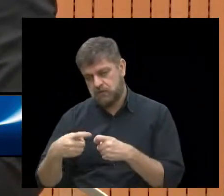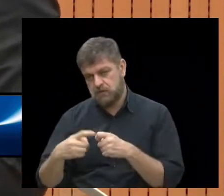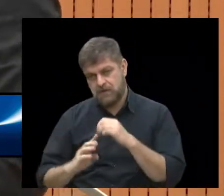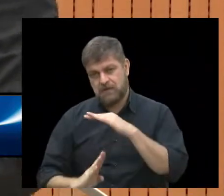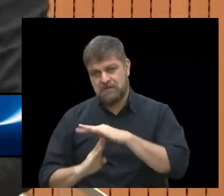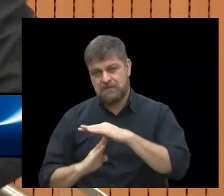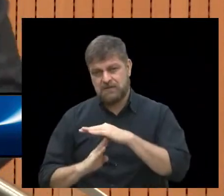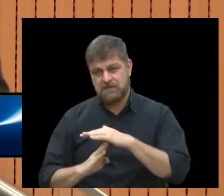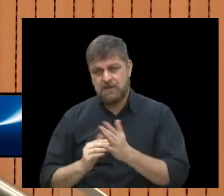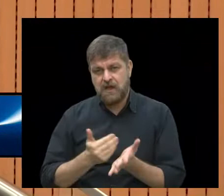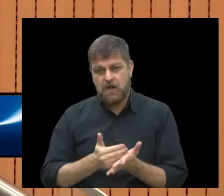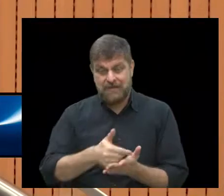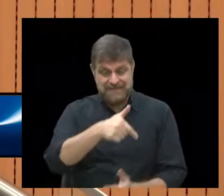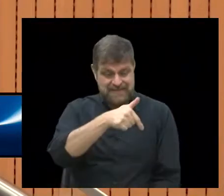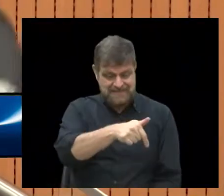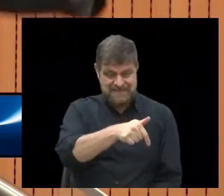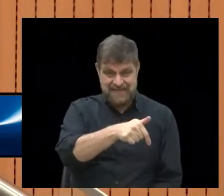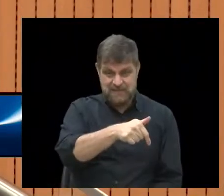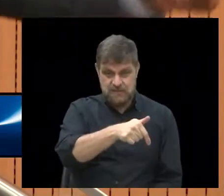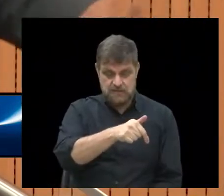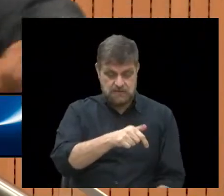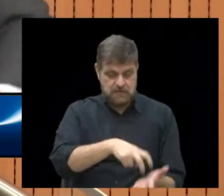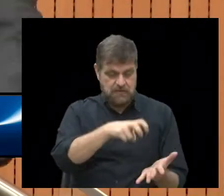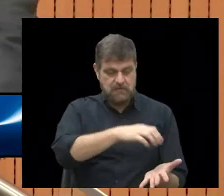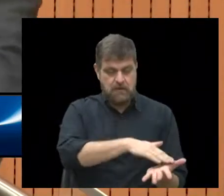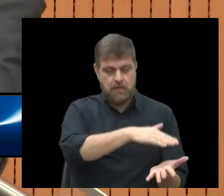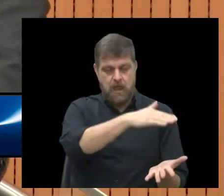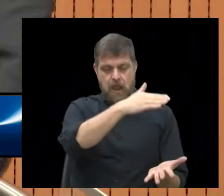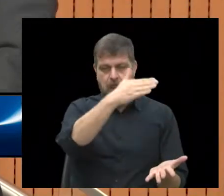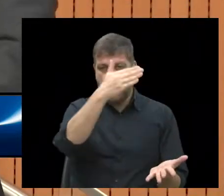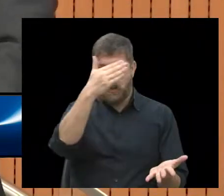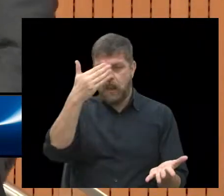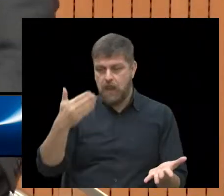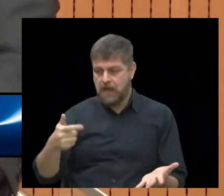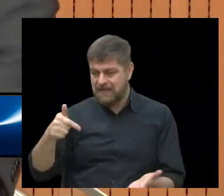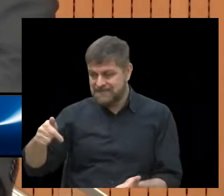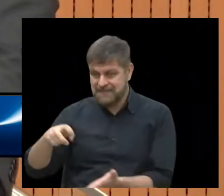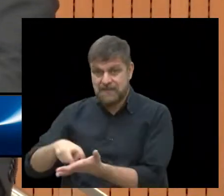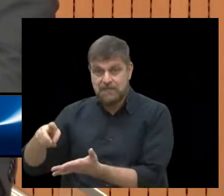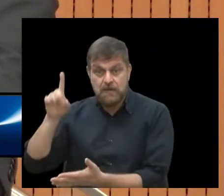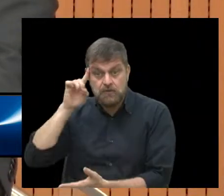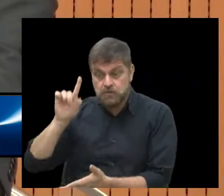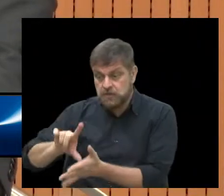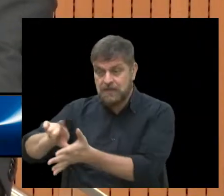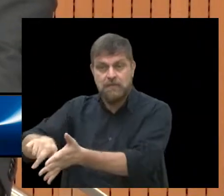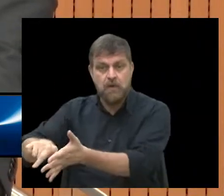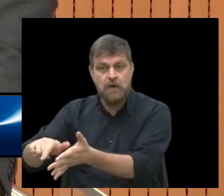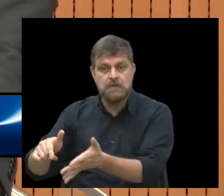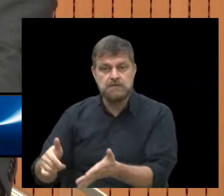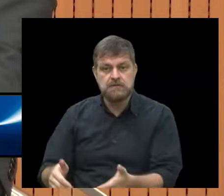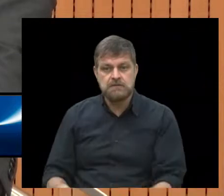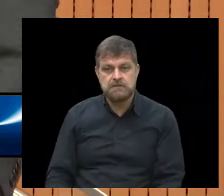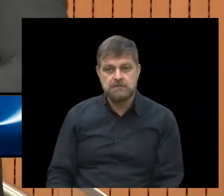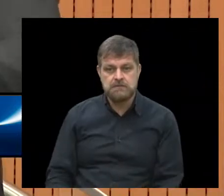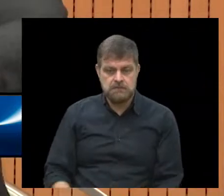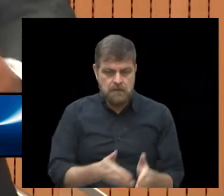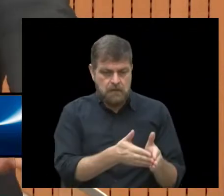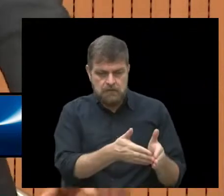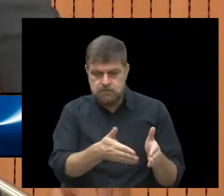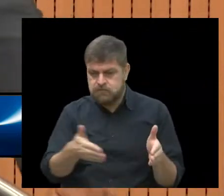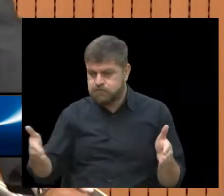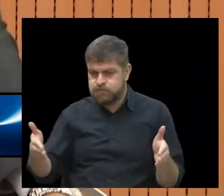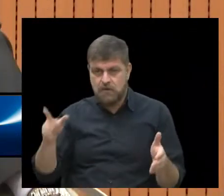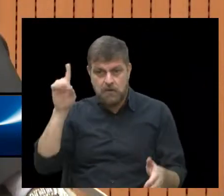Só que ele começa às 7 da manhã e vai até às 7 da manhã de outro dia, vereador Edson Ribeiro. Eu fui fazer